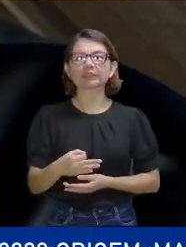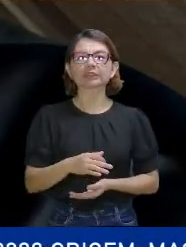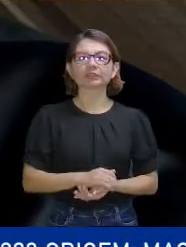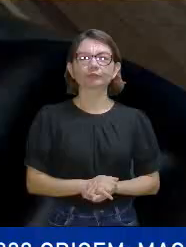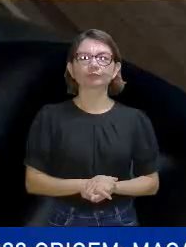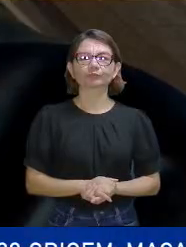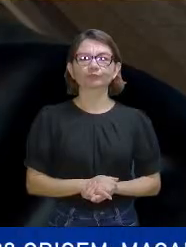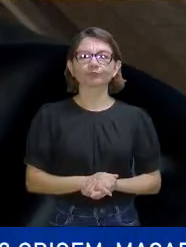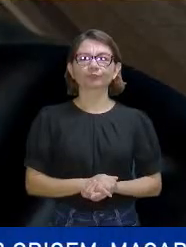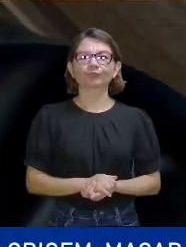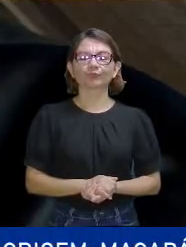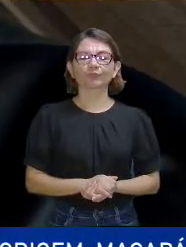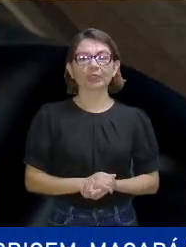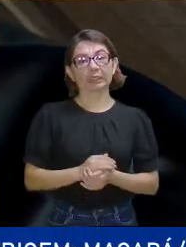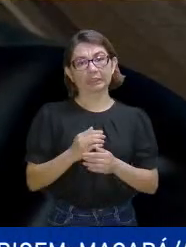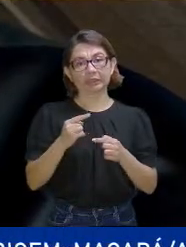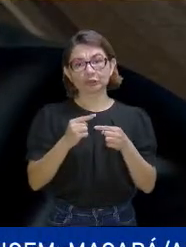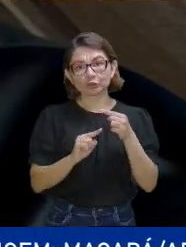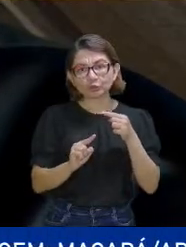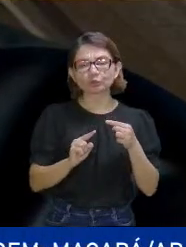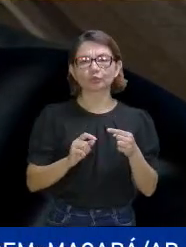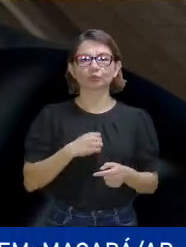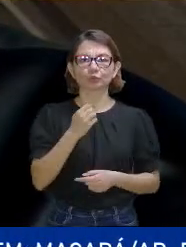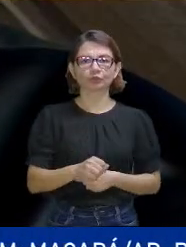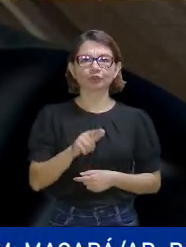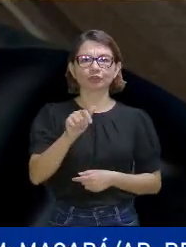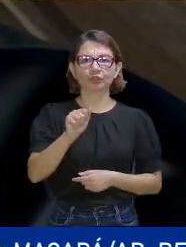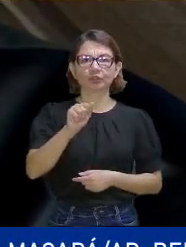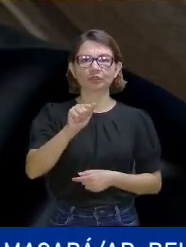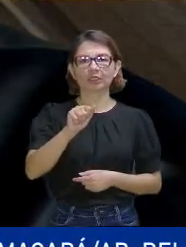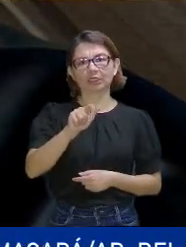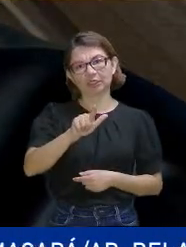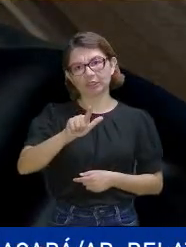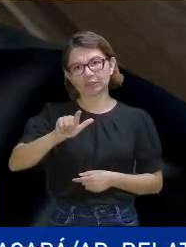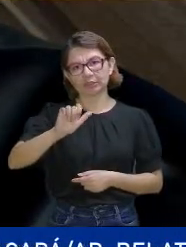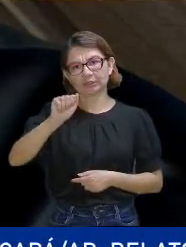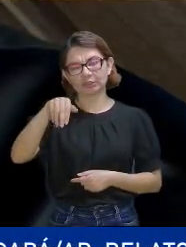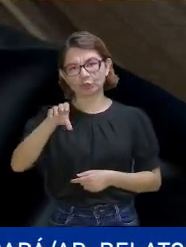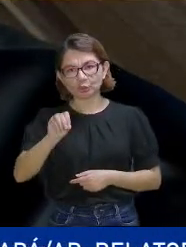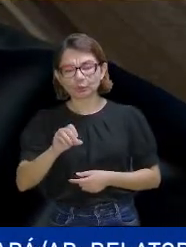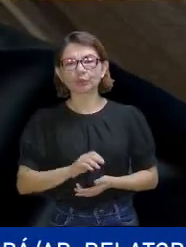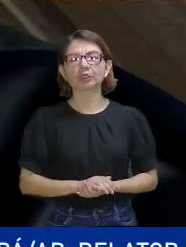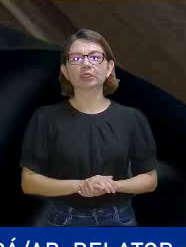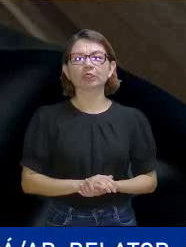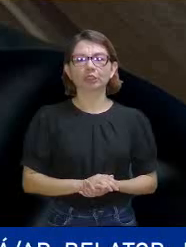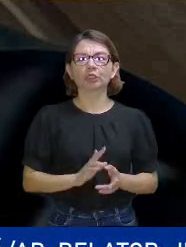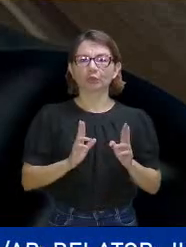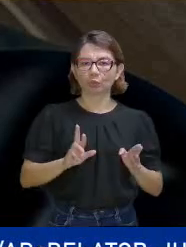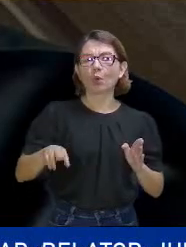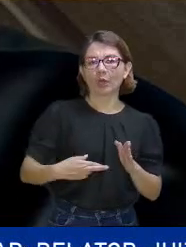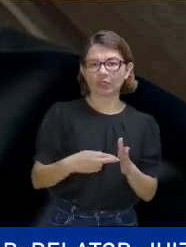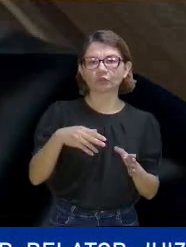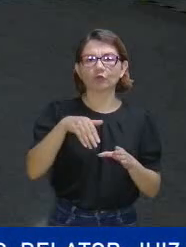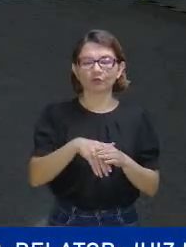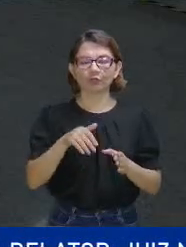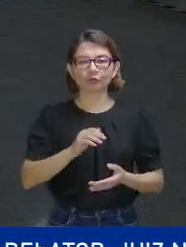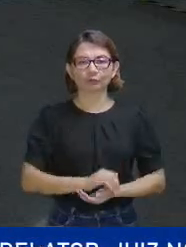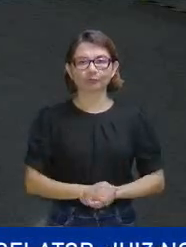Portanto, divergindo respeitosamente do juiz Galiano Sei, eu acompanho integralmente o relator. Obrigado, senhor presidente.